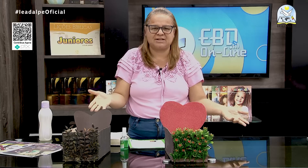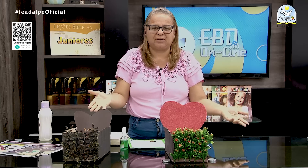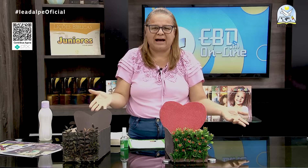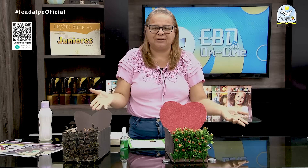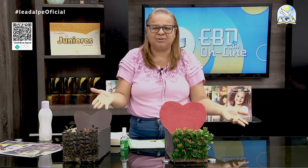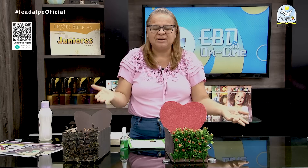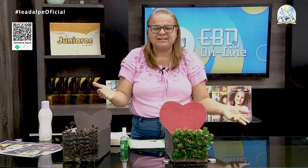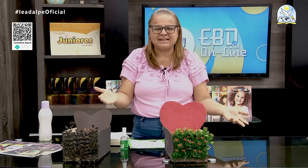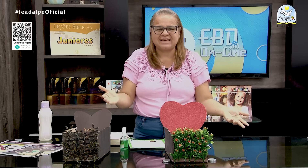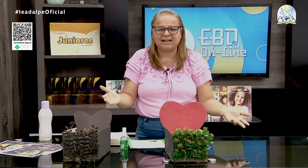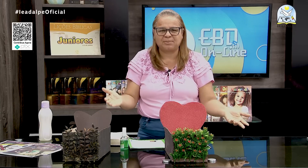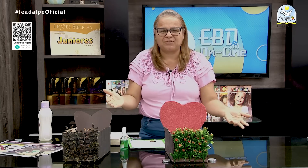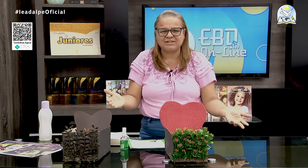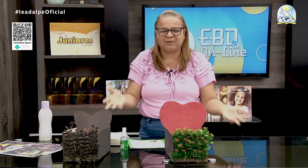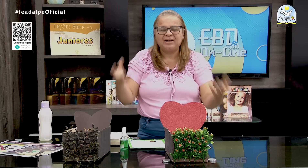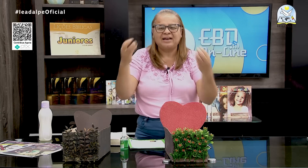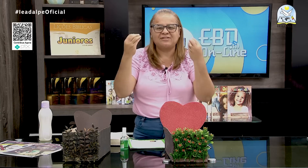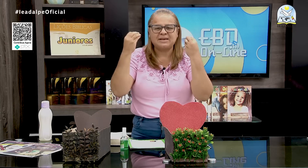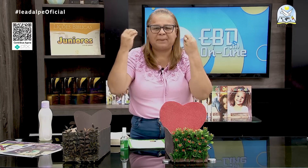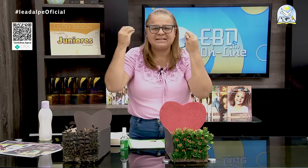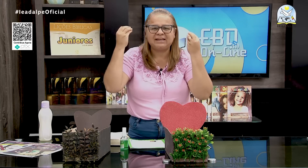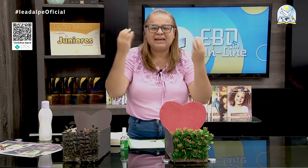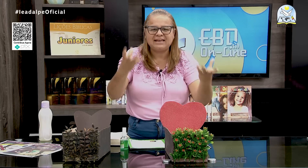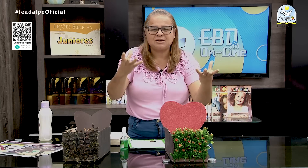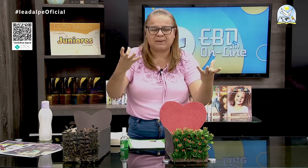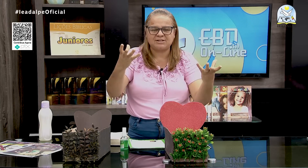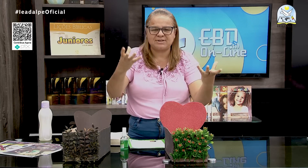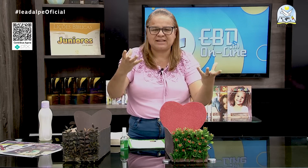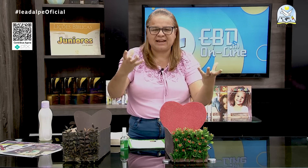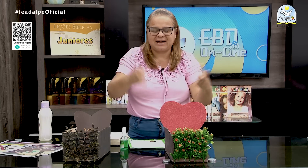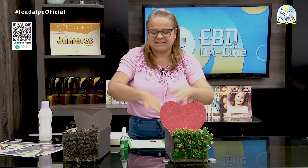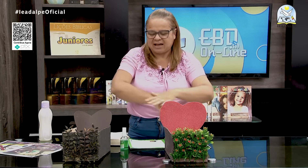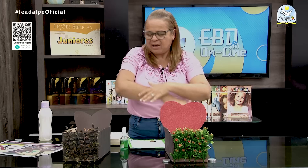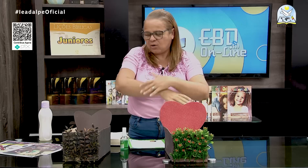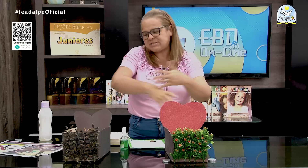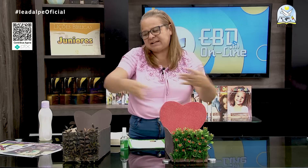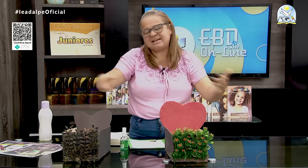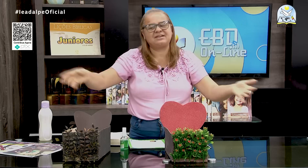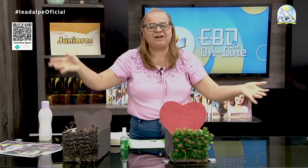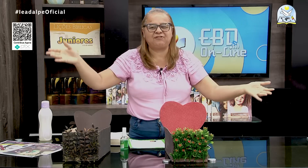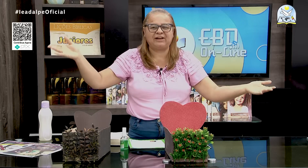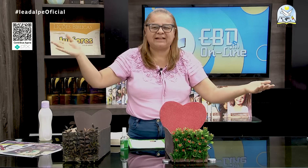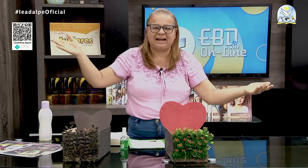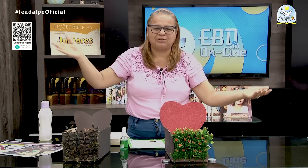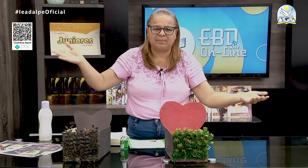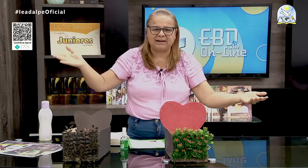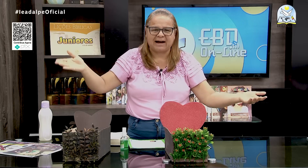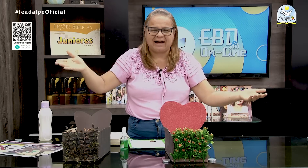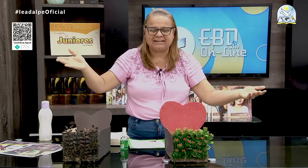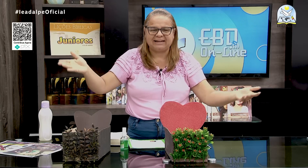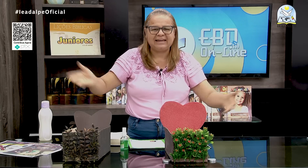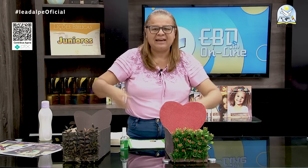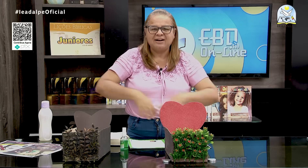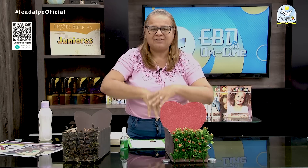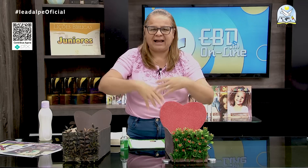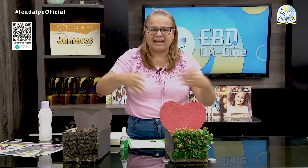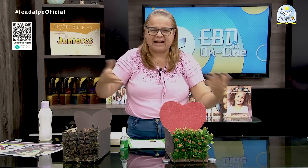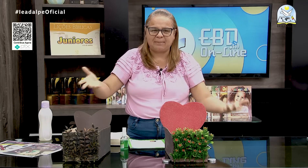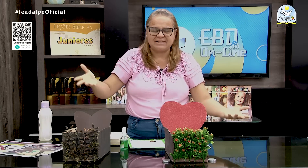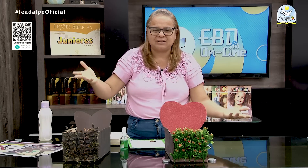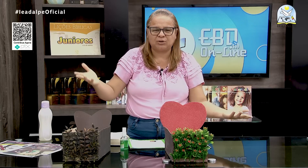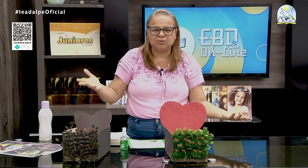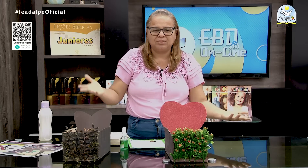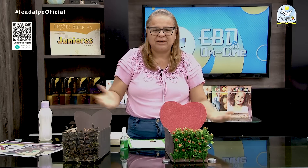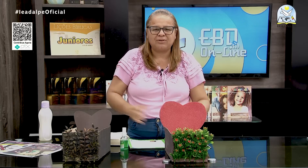também que estão do seu lado Tá certo professor que você passe isso para suas crianças com certeza vai enfeitar a tua bancada aí vai